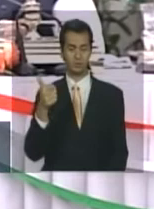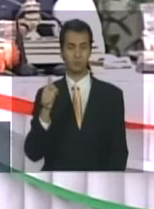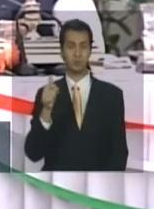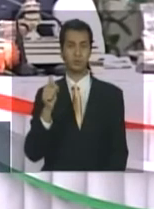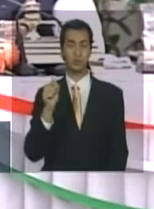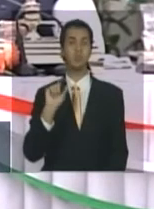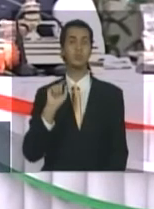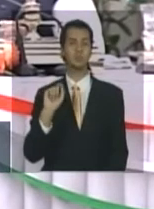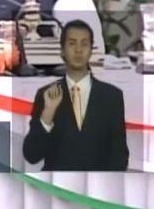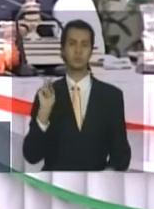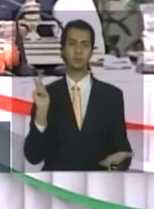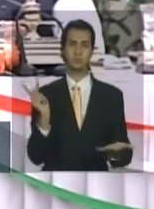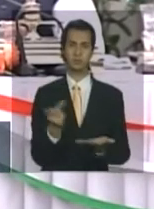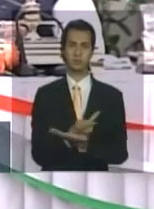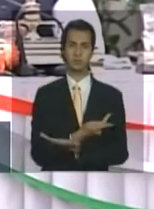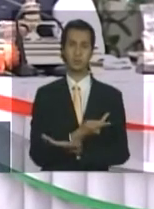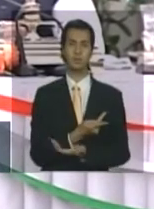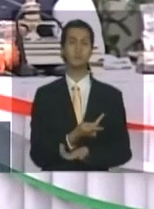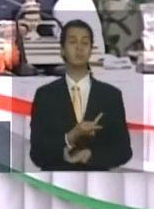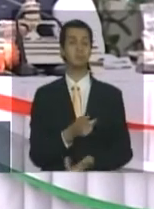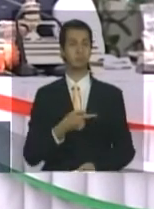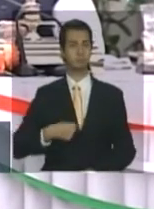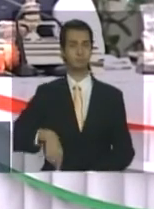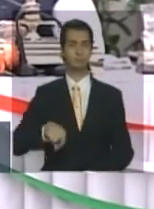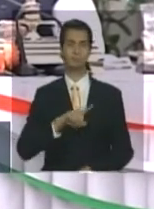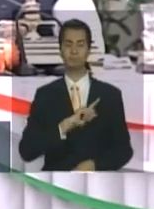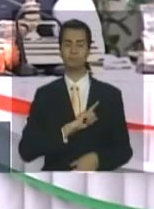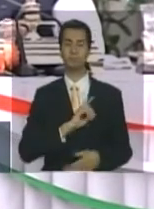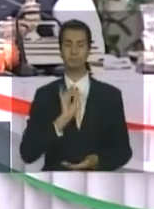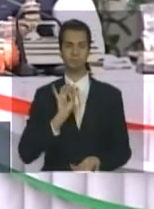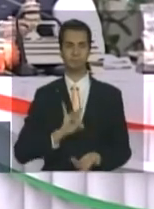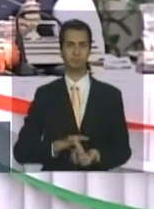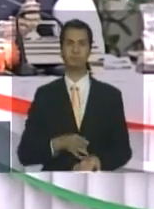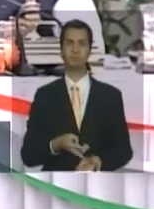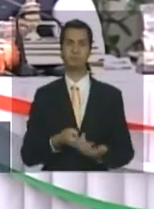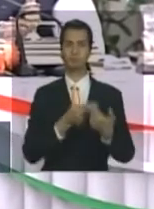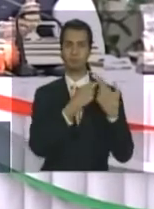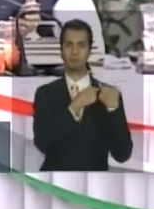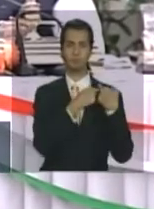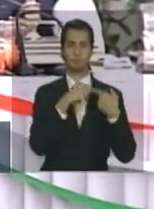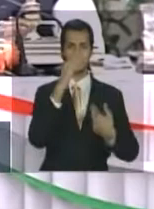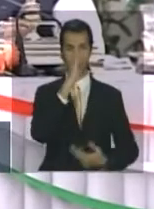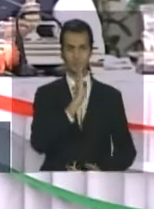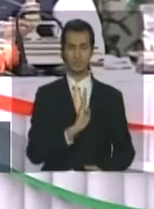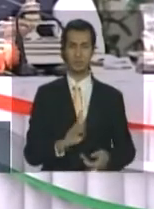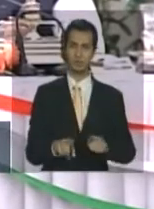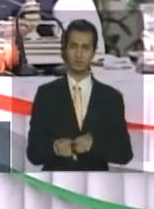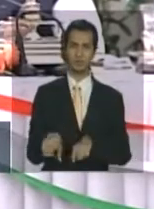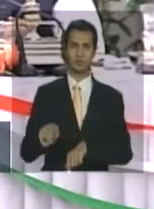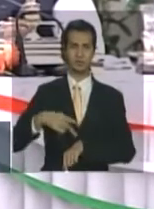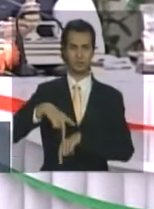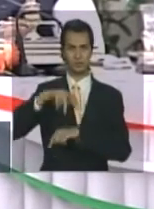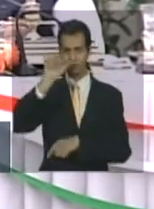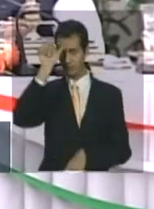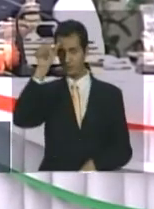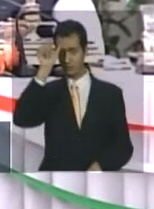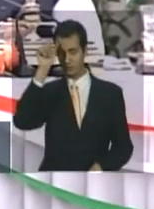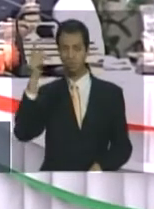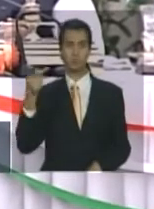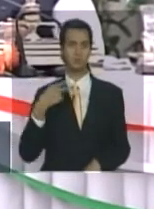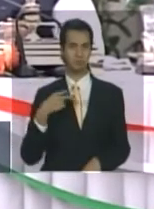torna enfático o nosso papel de Índia e Brasil como os dois maiores